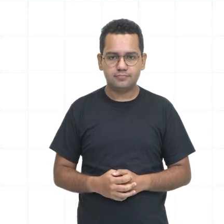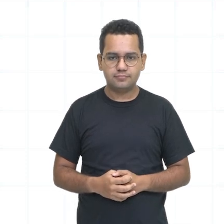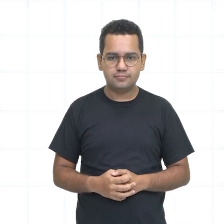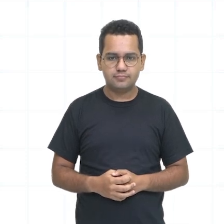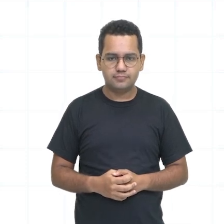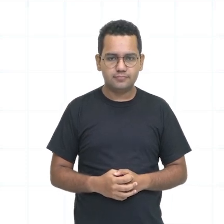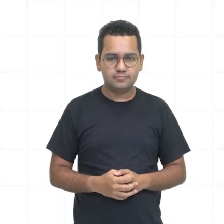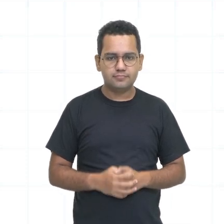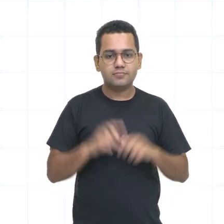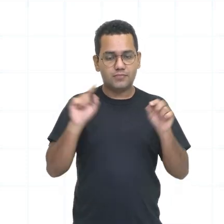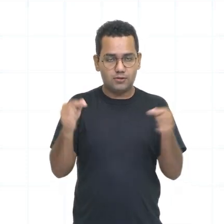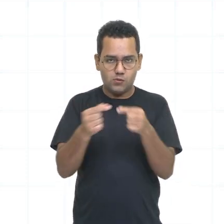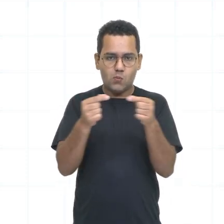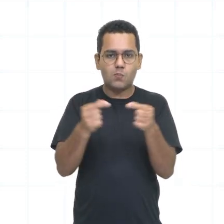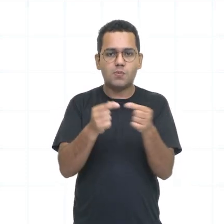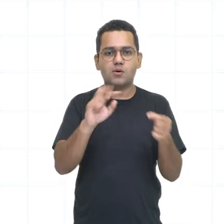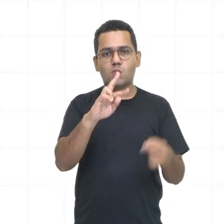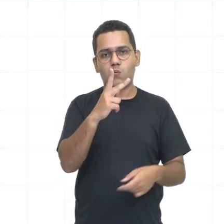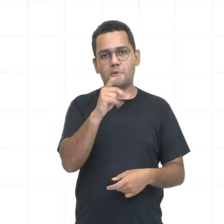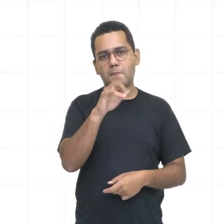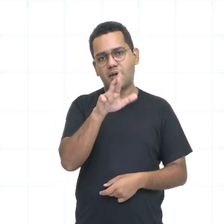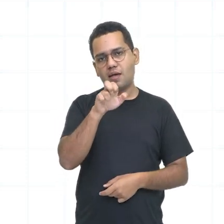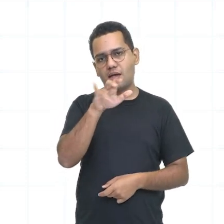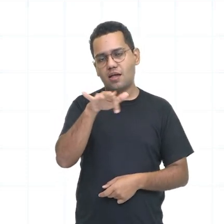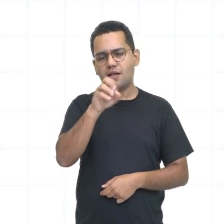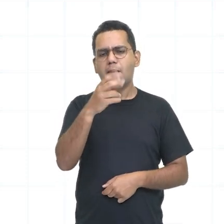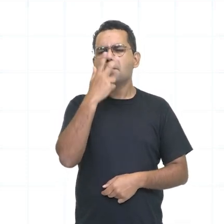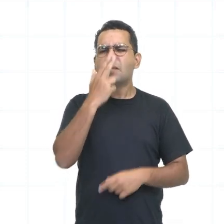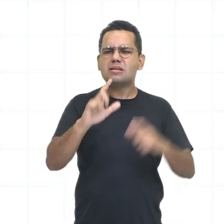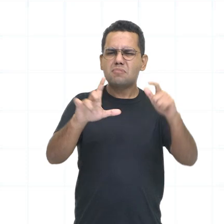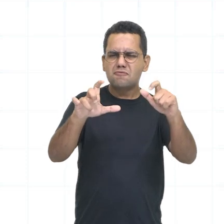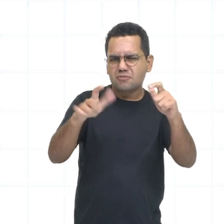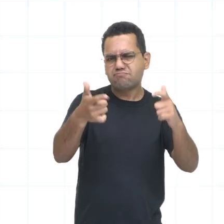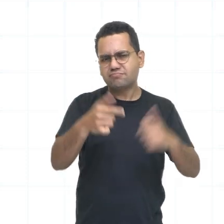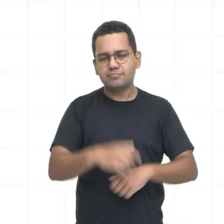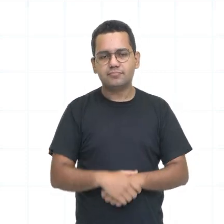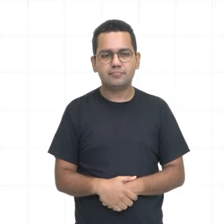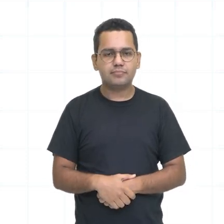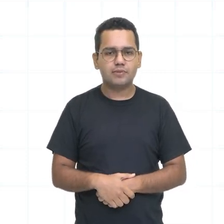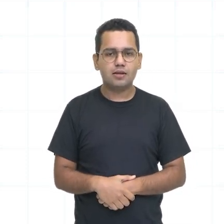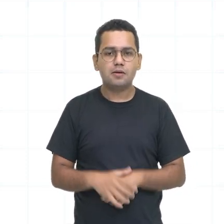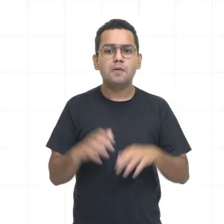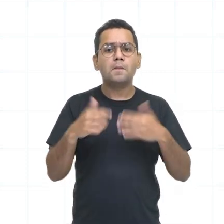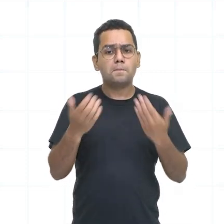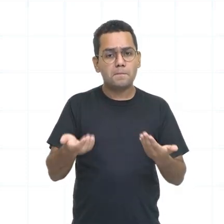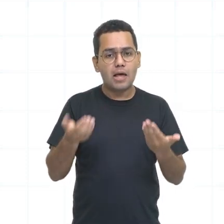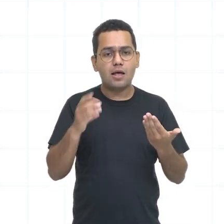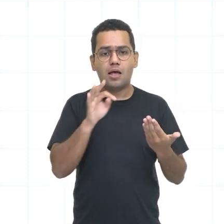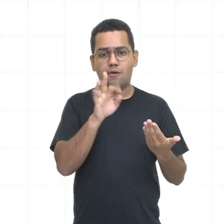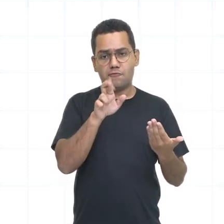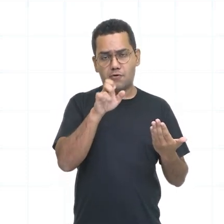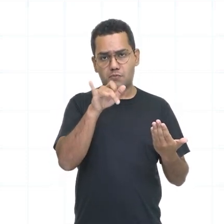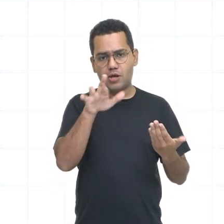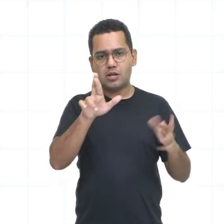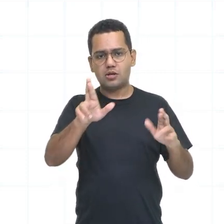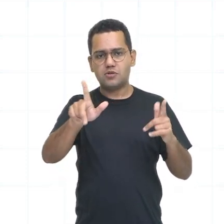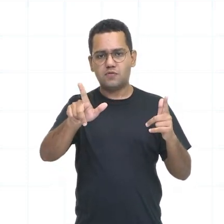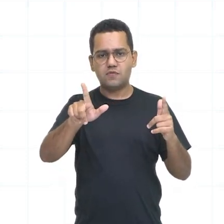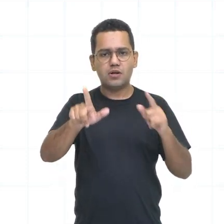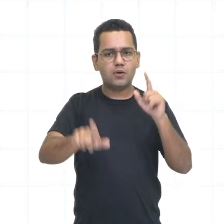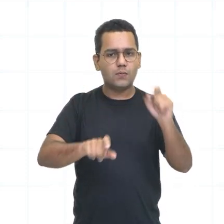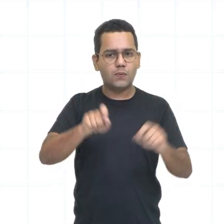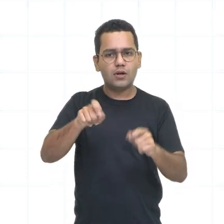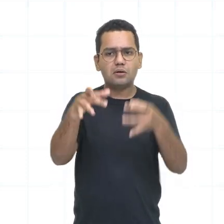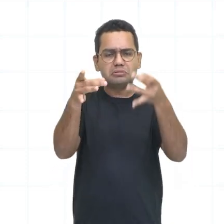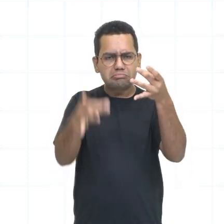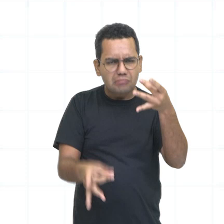um hiperrealismo que parece uma foto. Então, a diferença em relação ao fotorrealismo está na maior minúcia